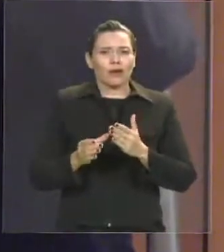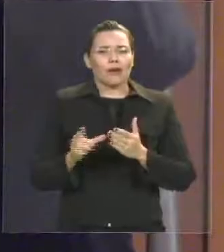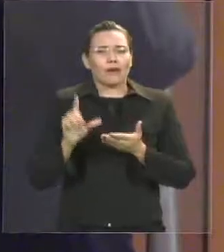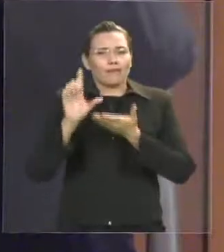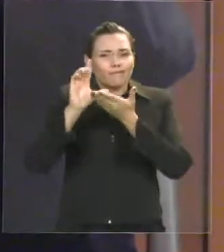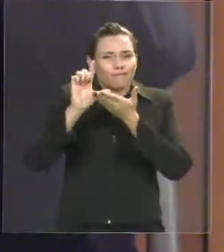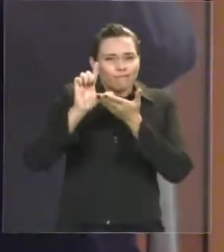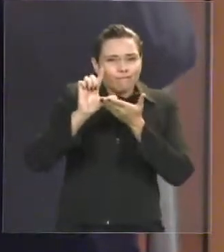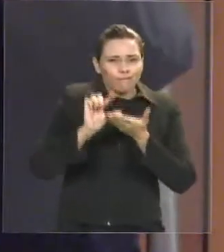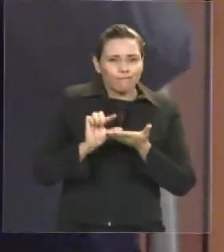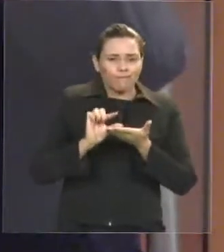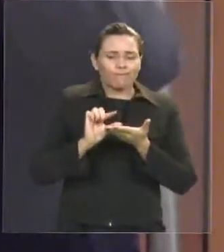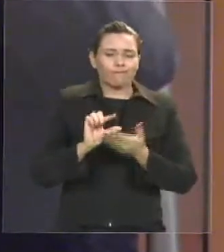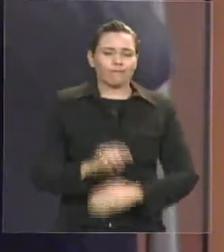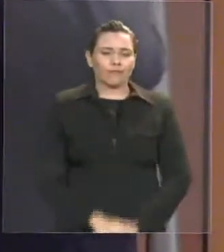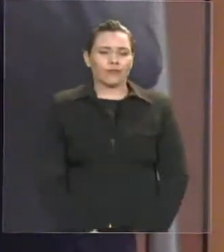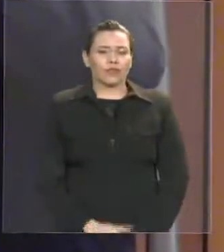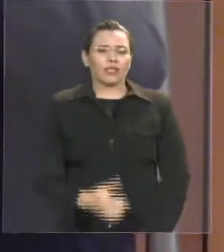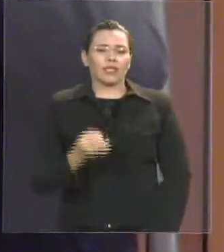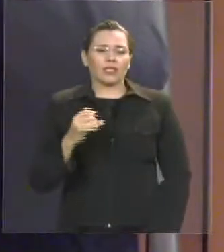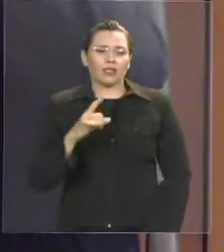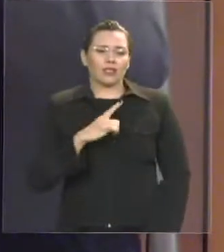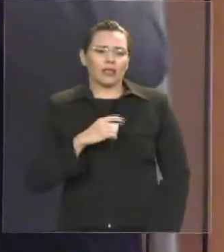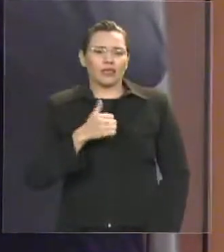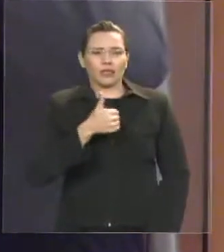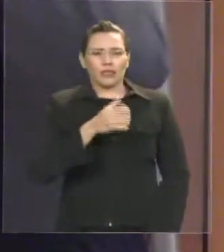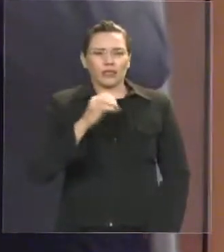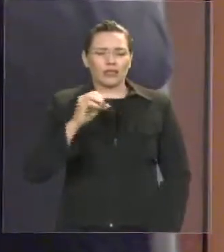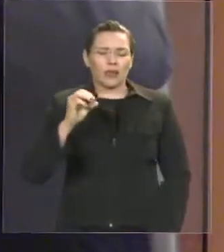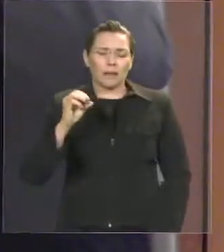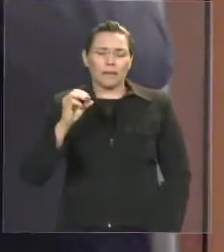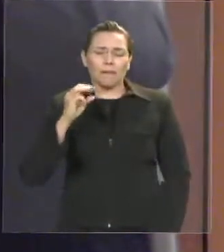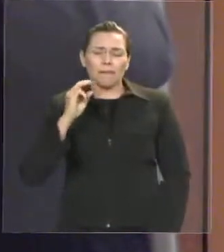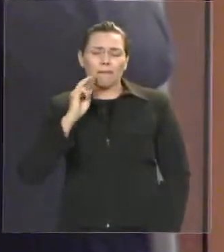milhões e tenho uma folha de